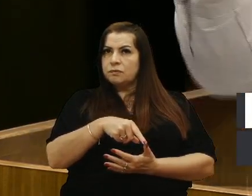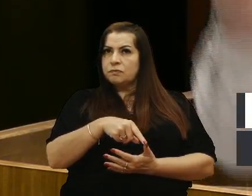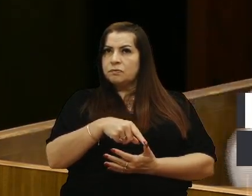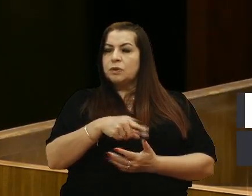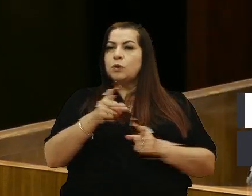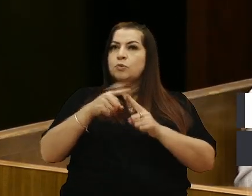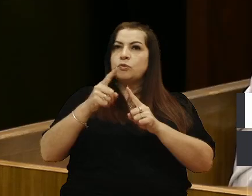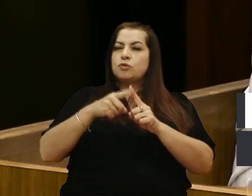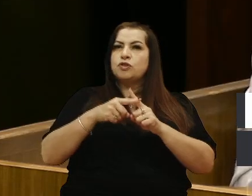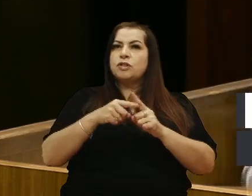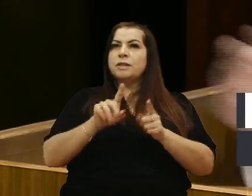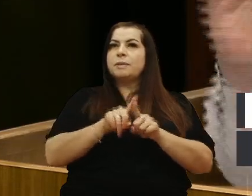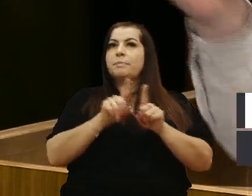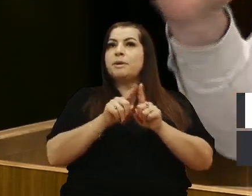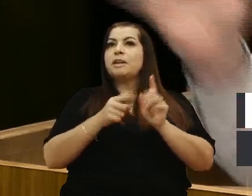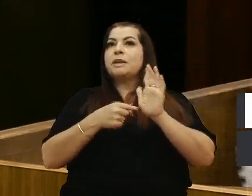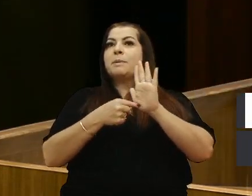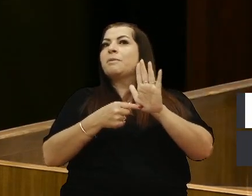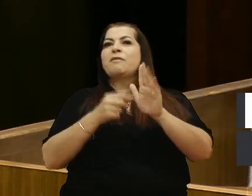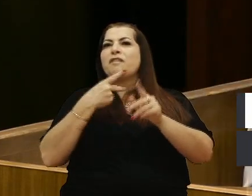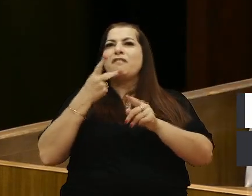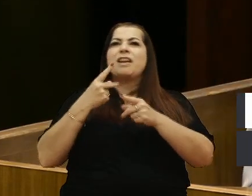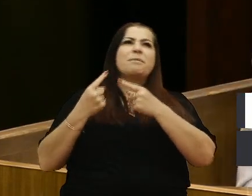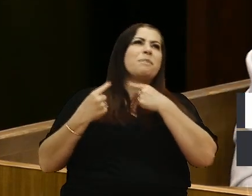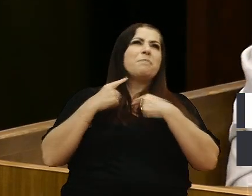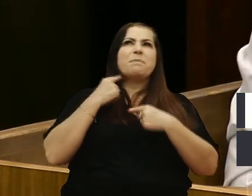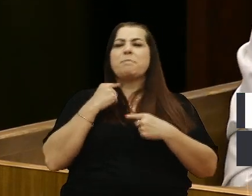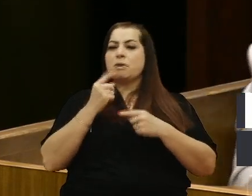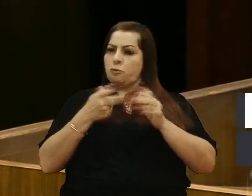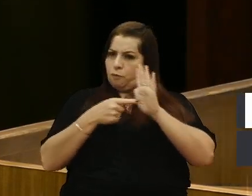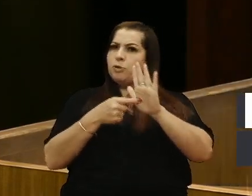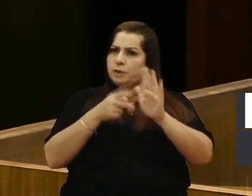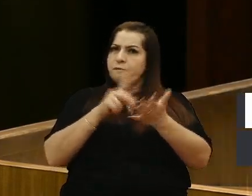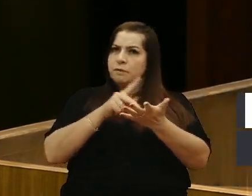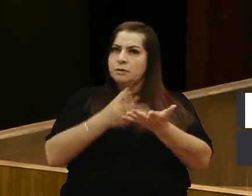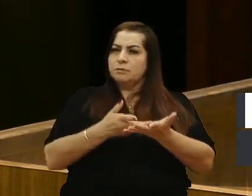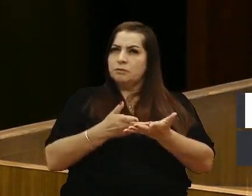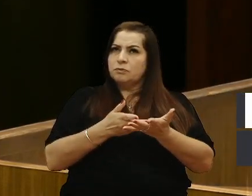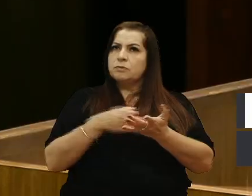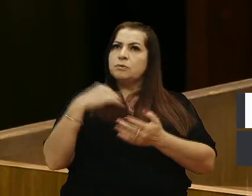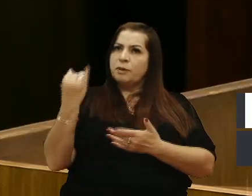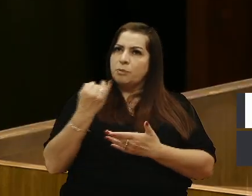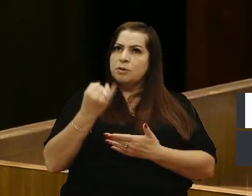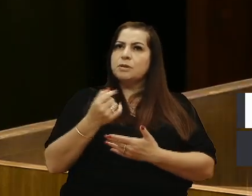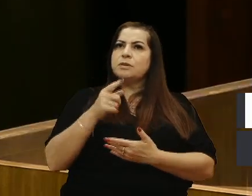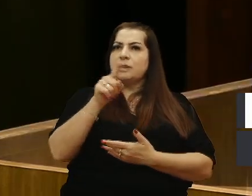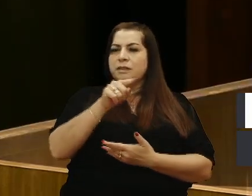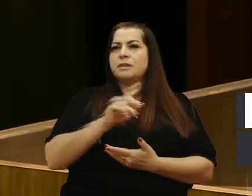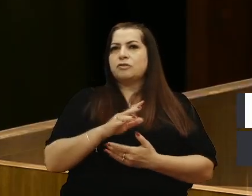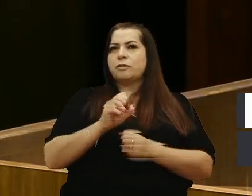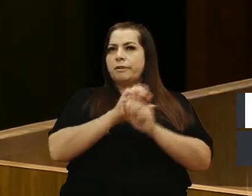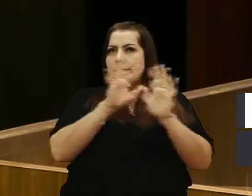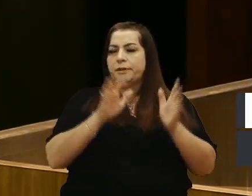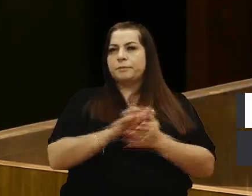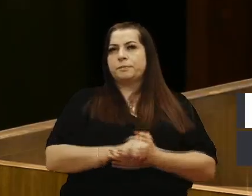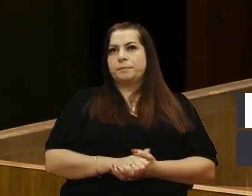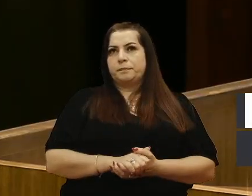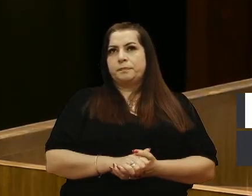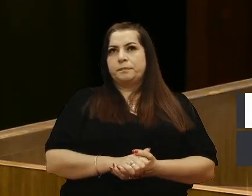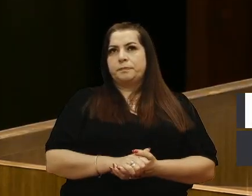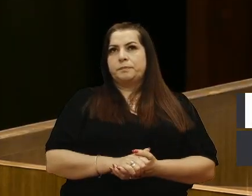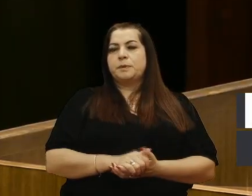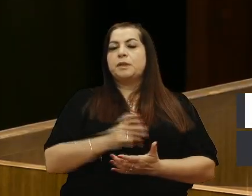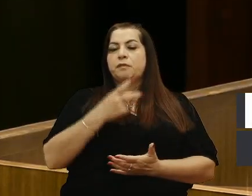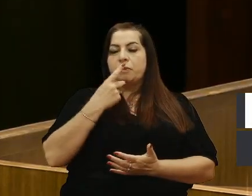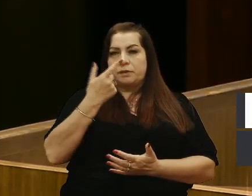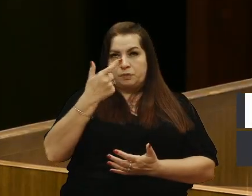do tipo que mata a cobra e mostra o pau, não fico falando a esmo. Isso é importante que se deixe claro. Então quero